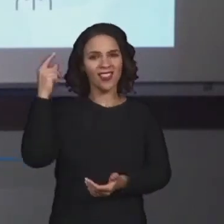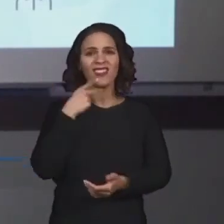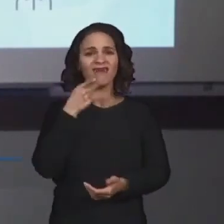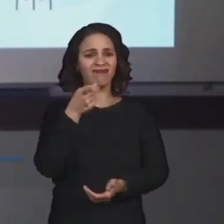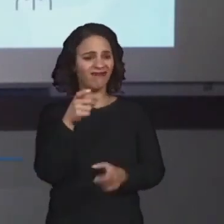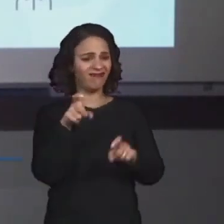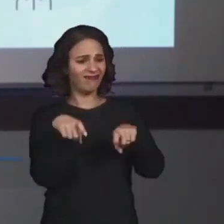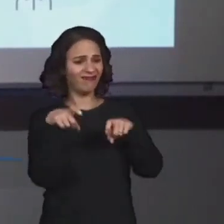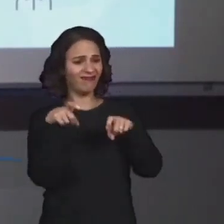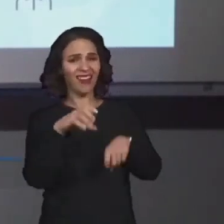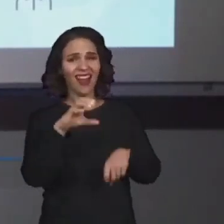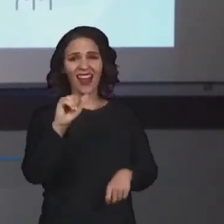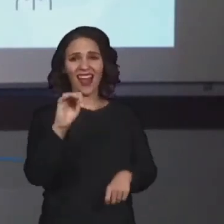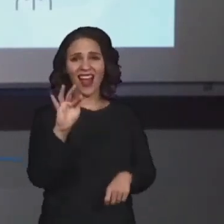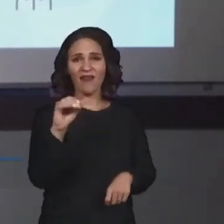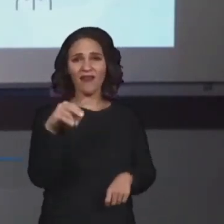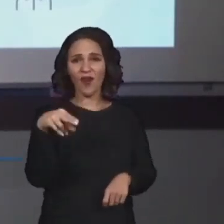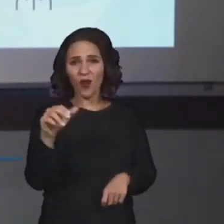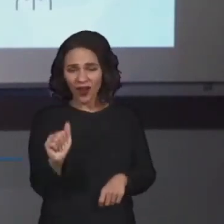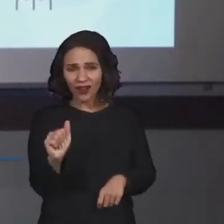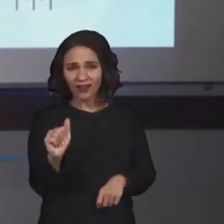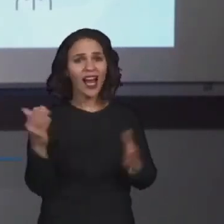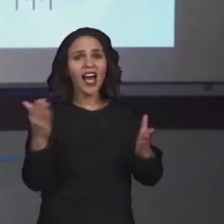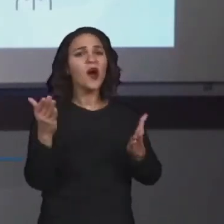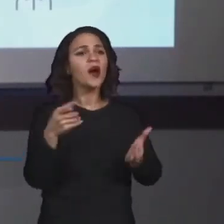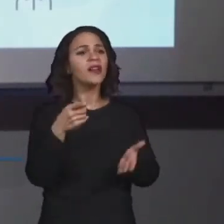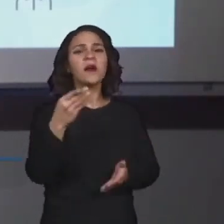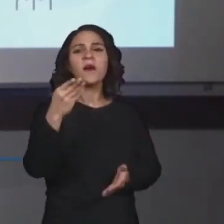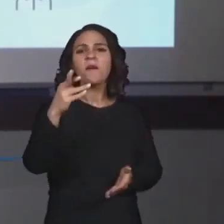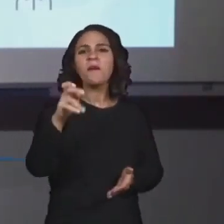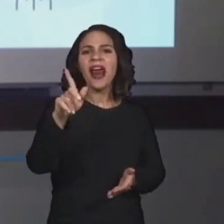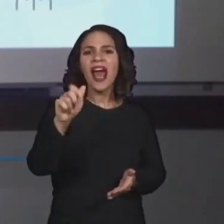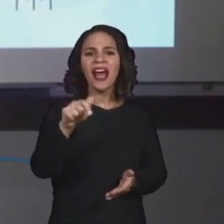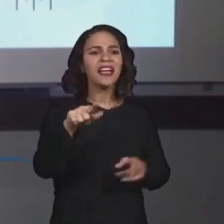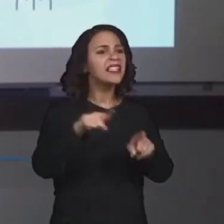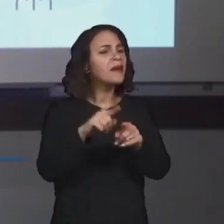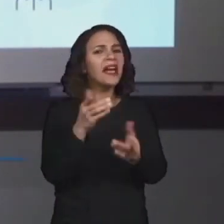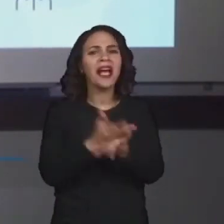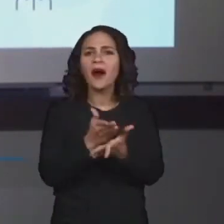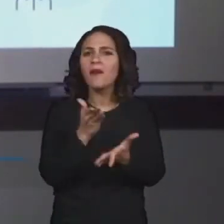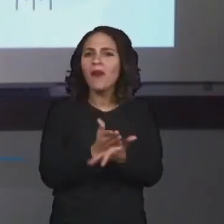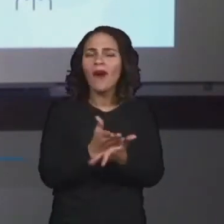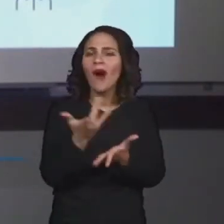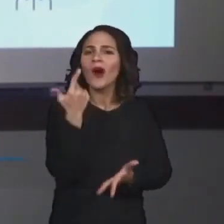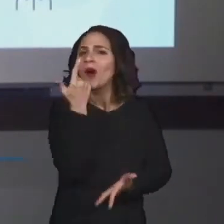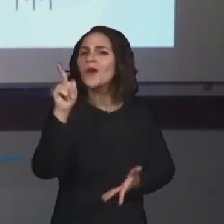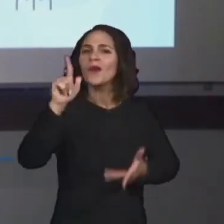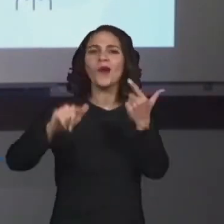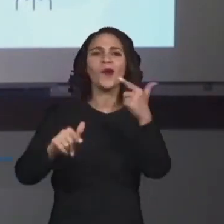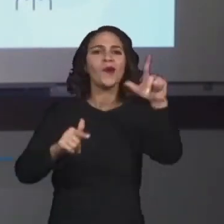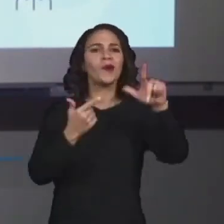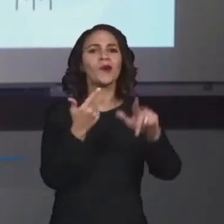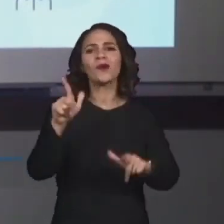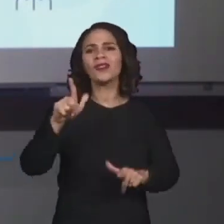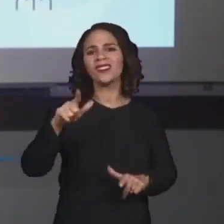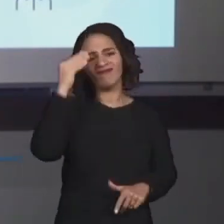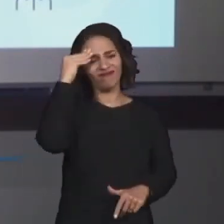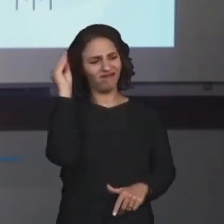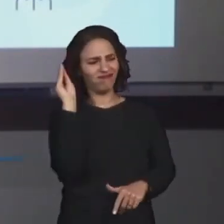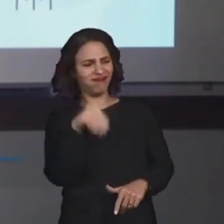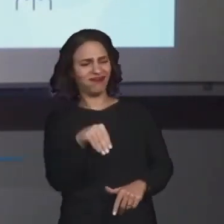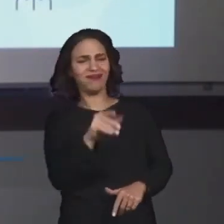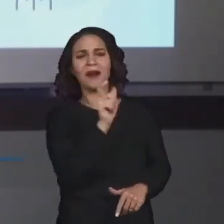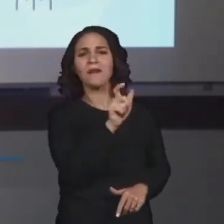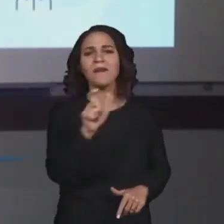cafona, que hoje a gente fala brega, até brega já não se fala mais. Nós usamos outras gírias